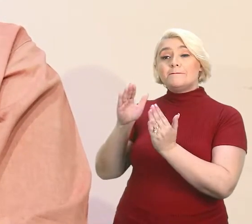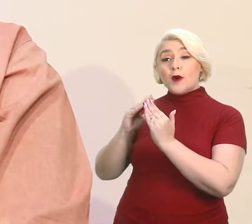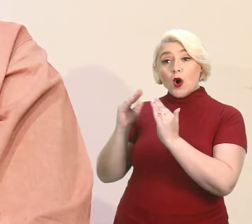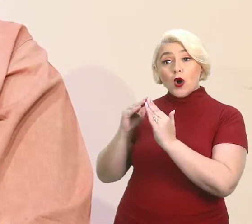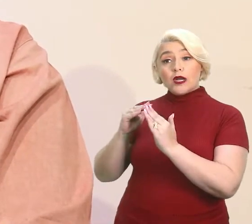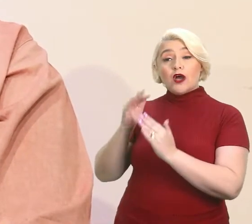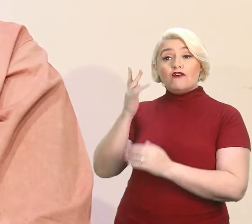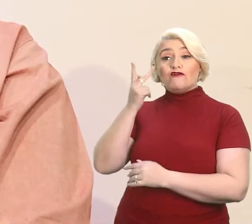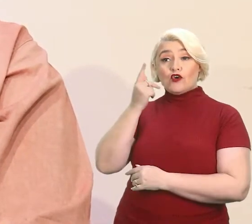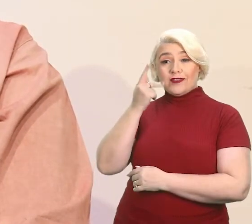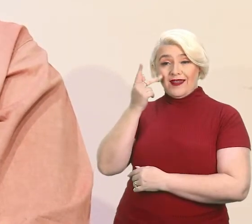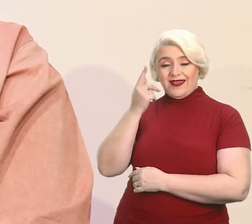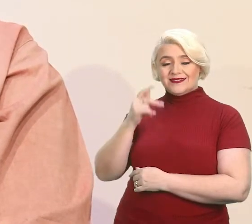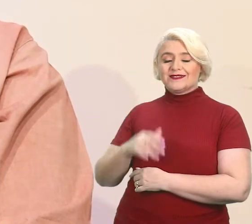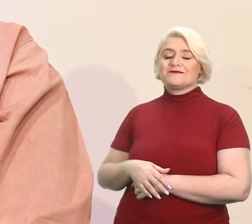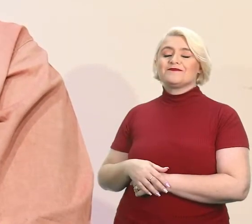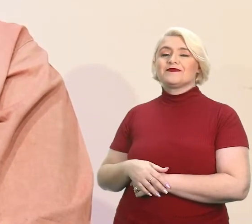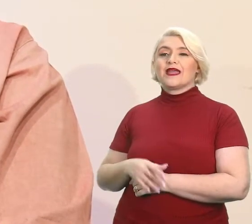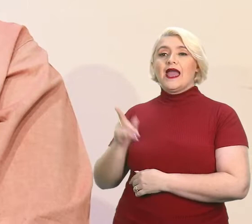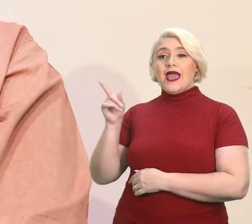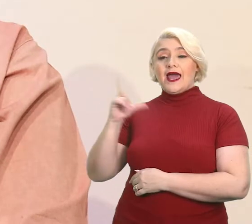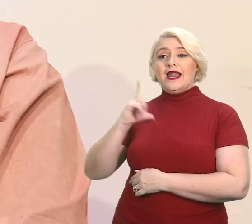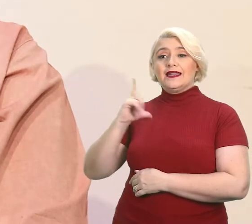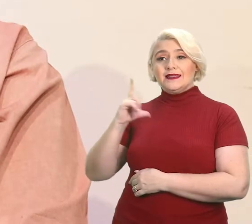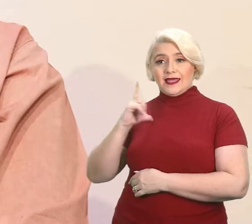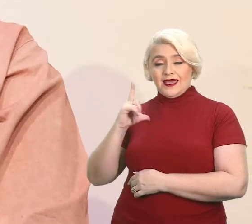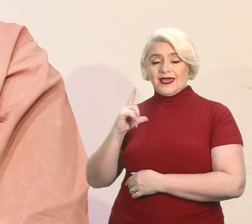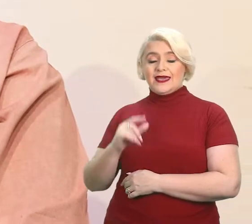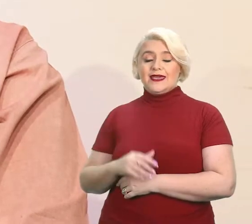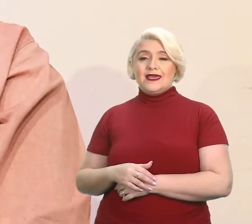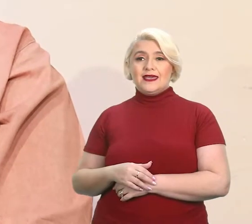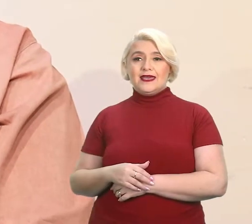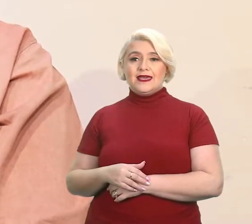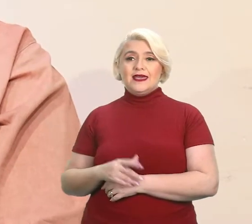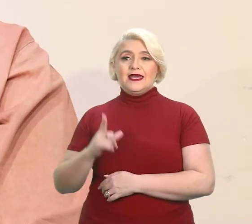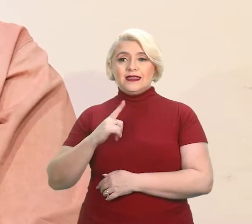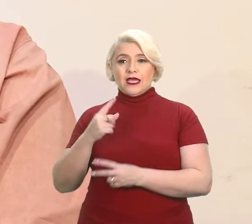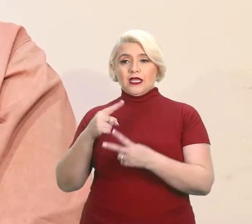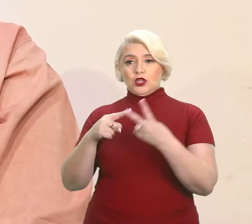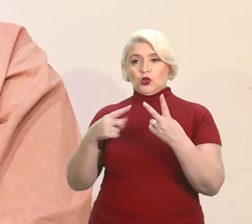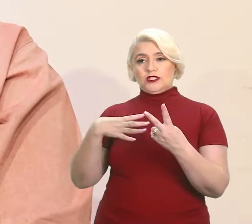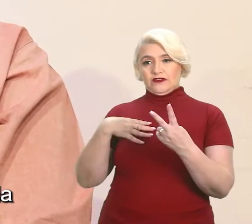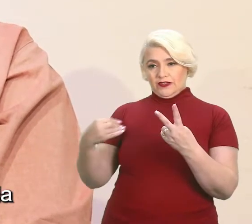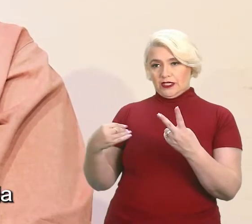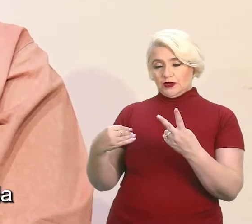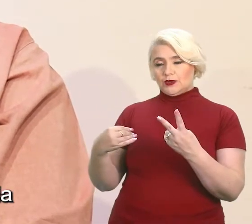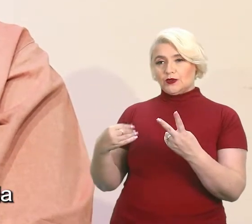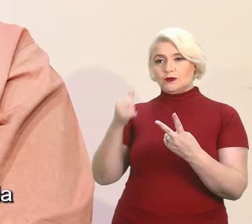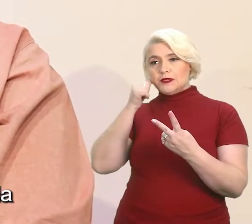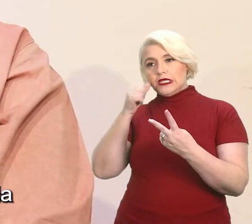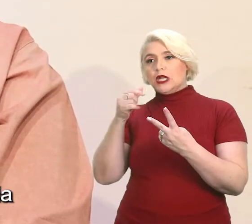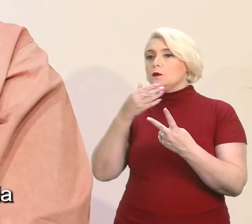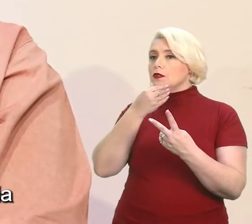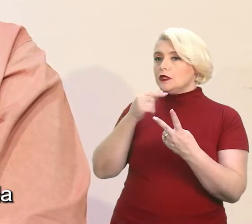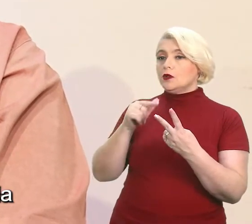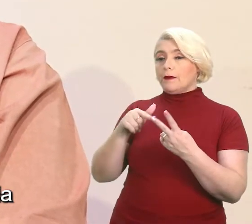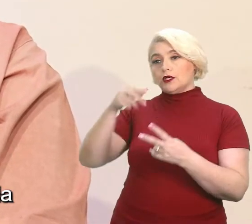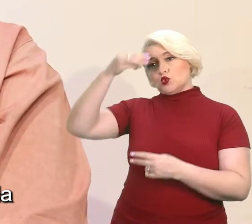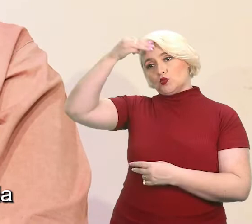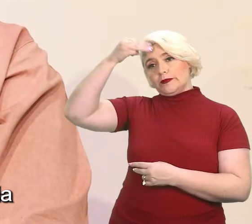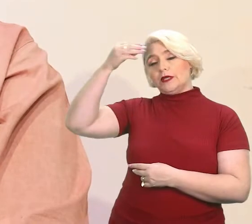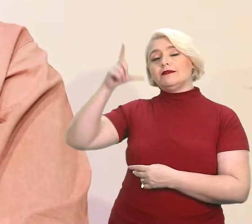Fortaleza. E ela tem um menino, tem 2 filhos, um casal, mas o meu sobrinho ele